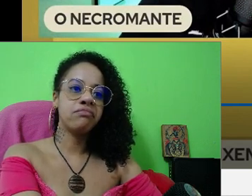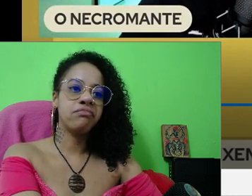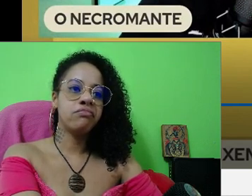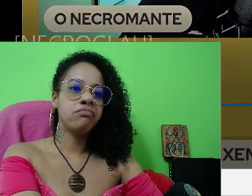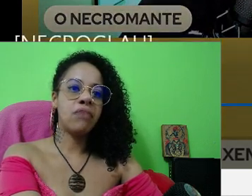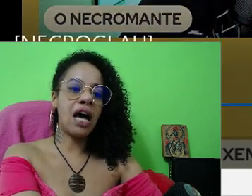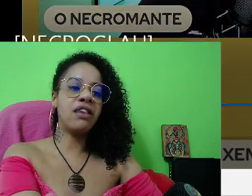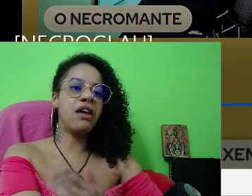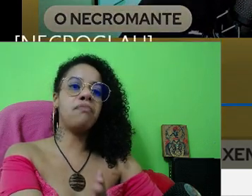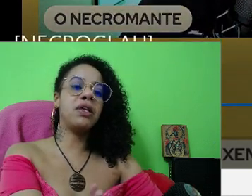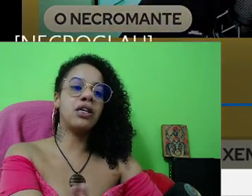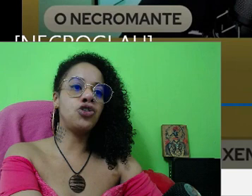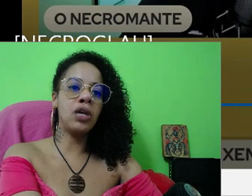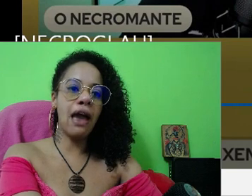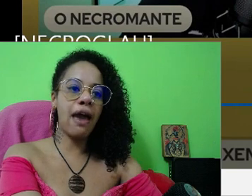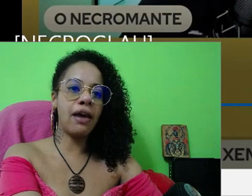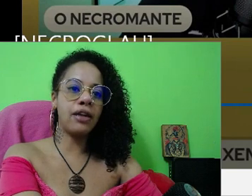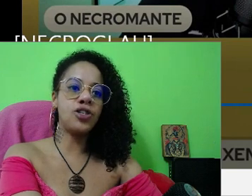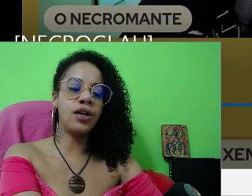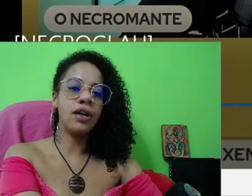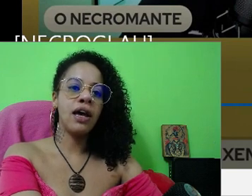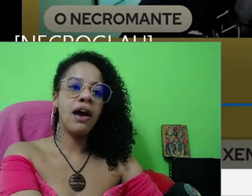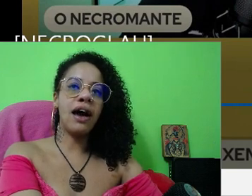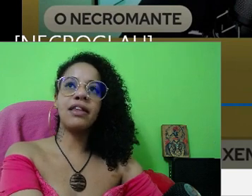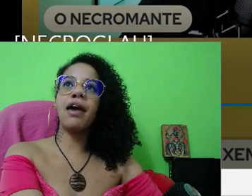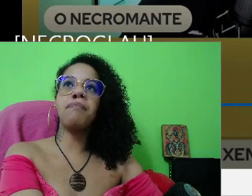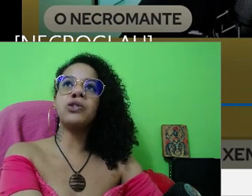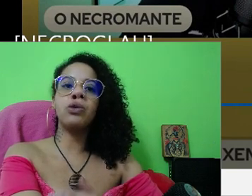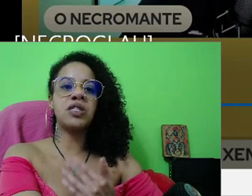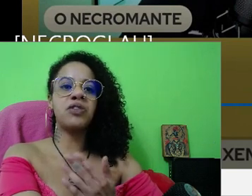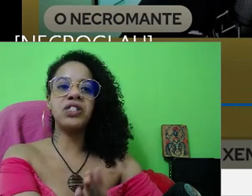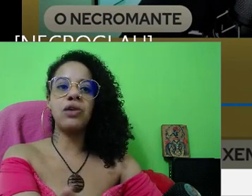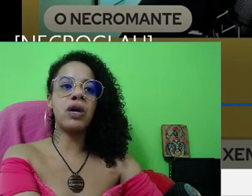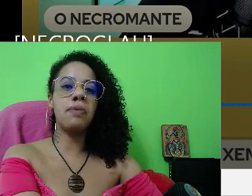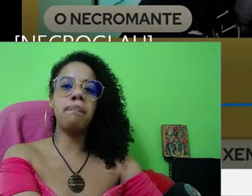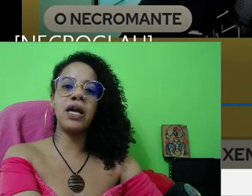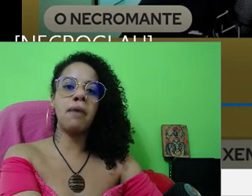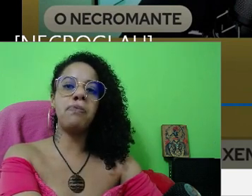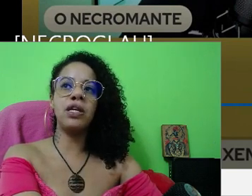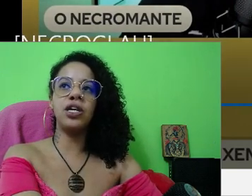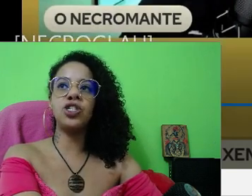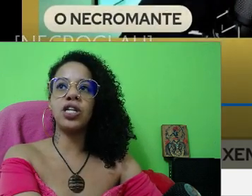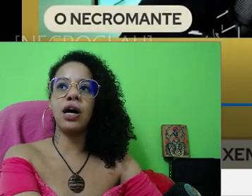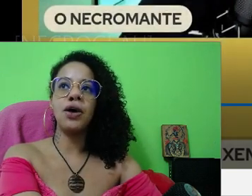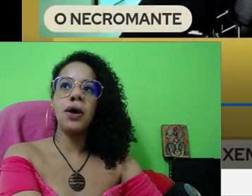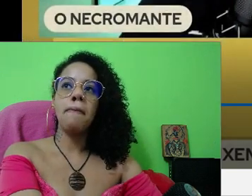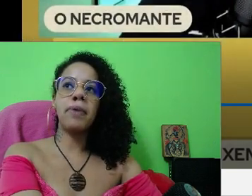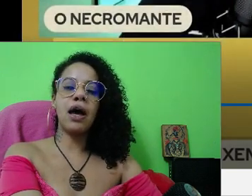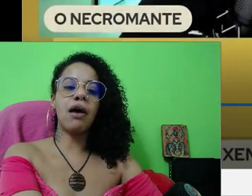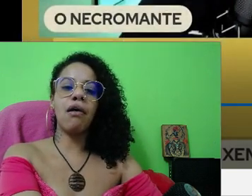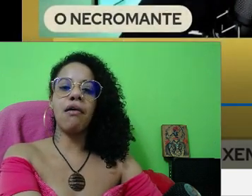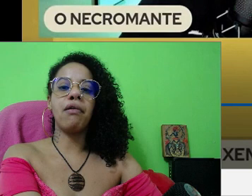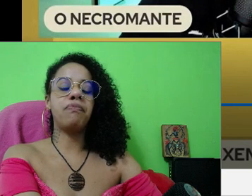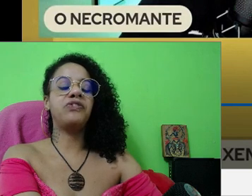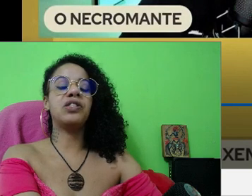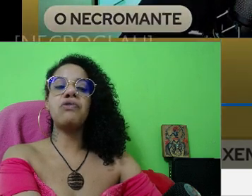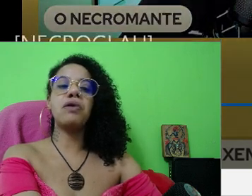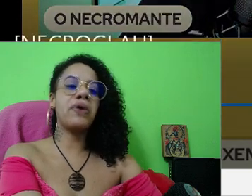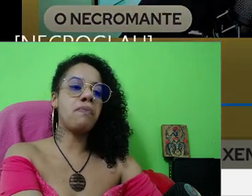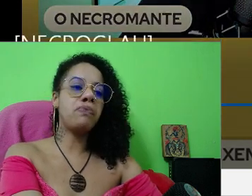lá ADM da Juliet até pessoas que fizeram campanha política para